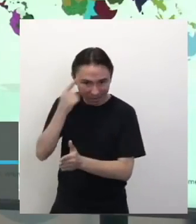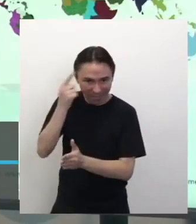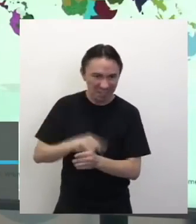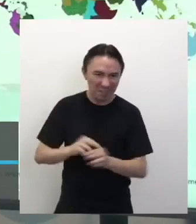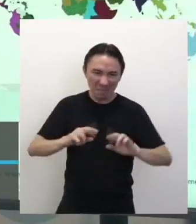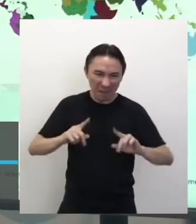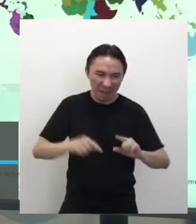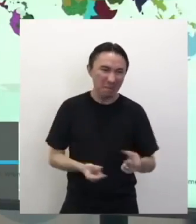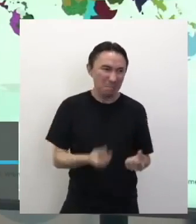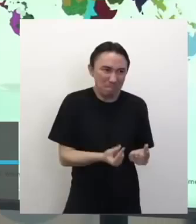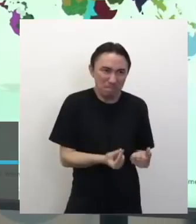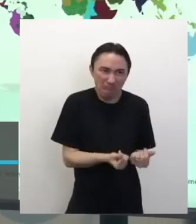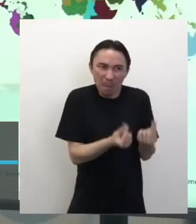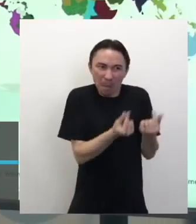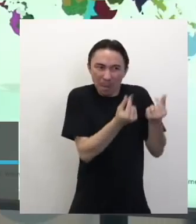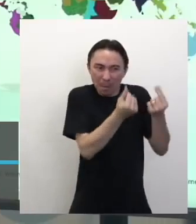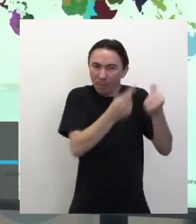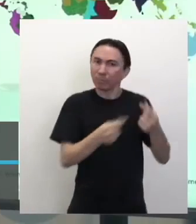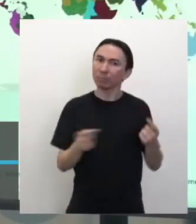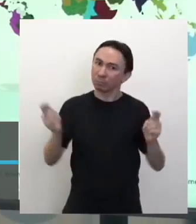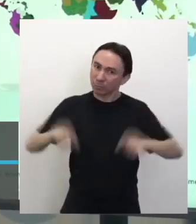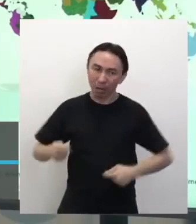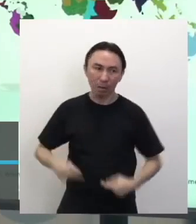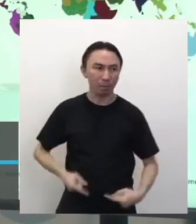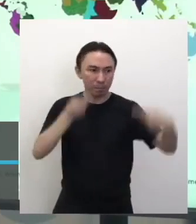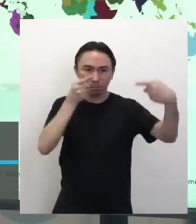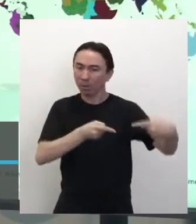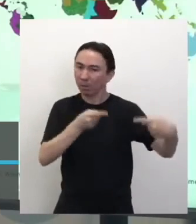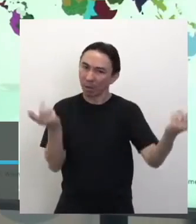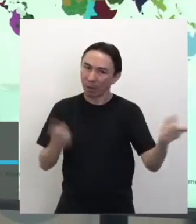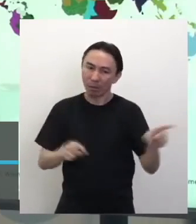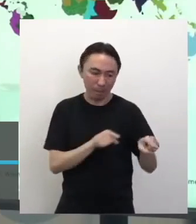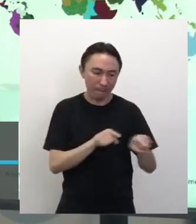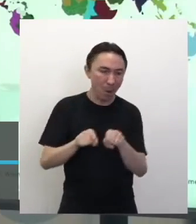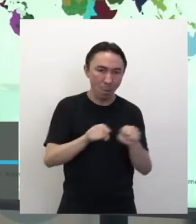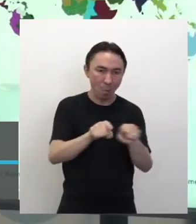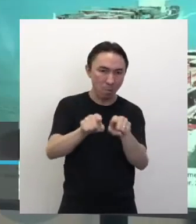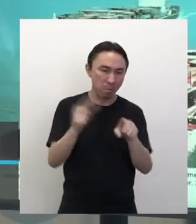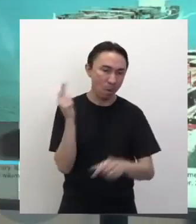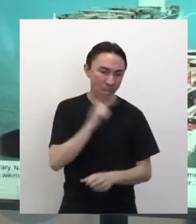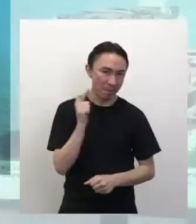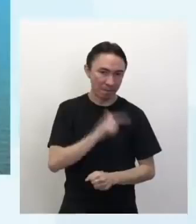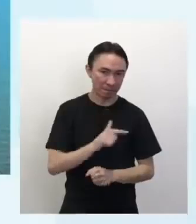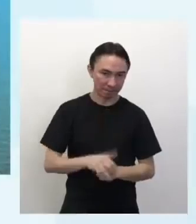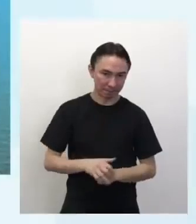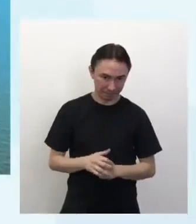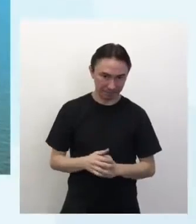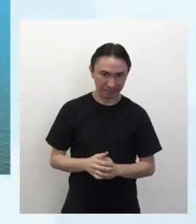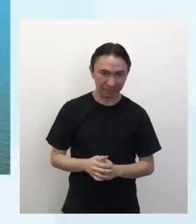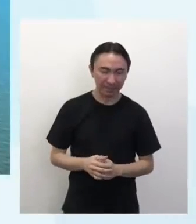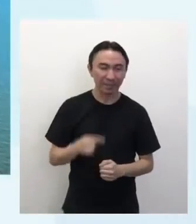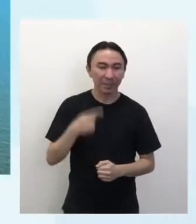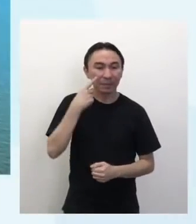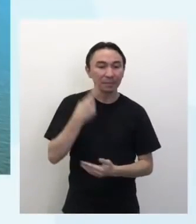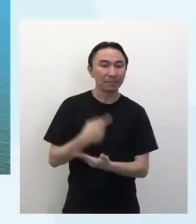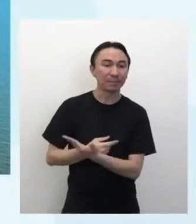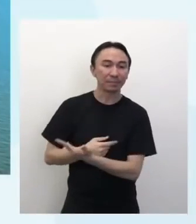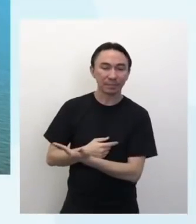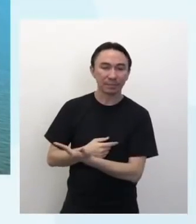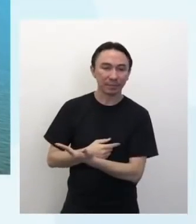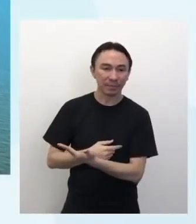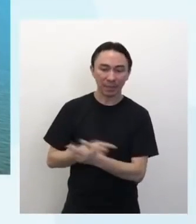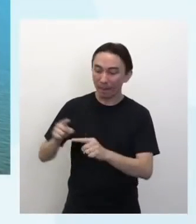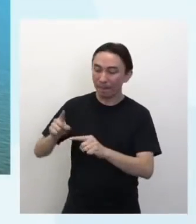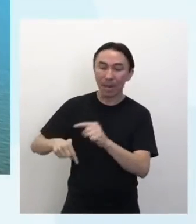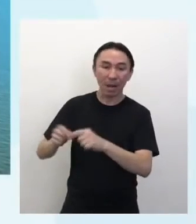né, principalmente os países em desenvolvimento. Vamos lá para a próxima tela, e aí o fluxo de mercadorias, né? Eu sempre